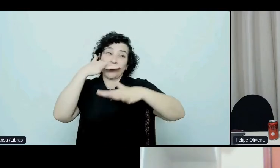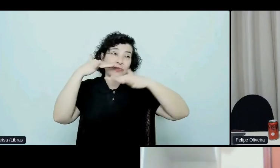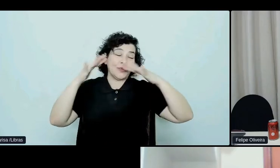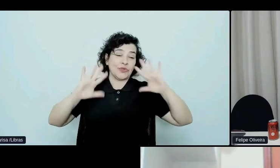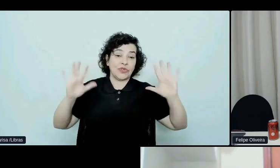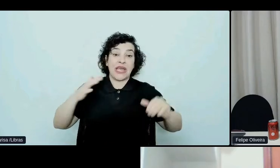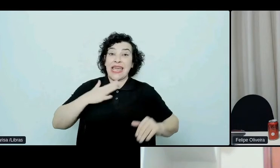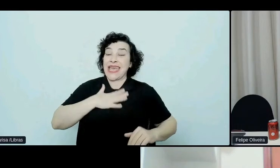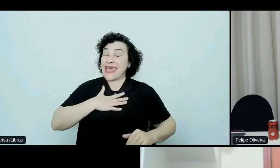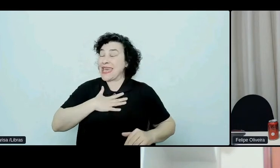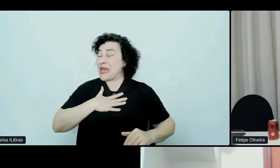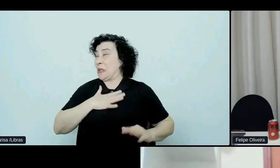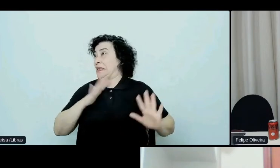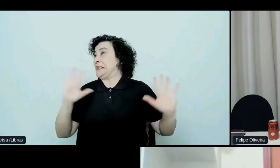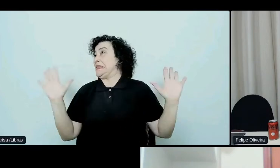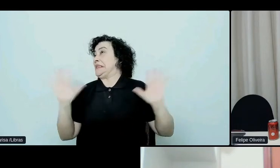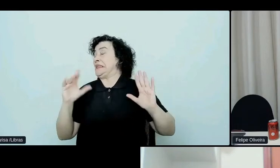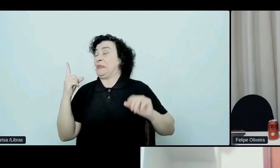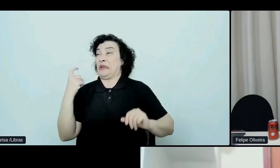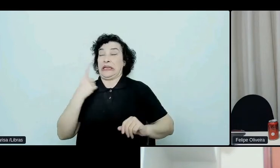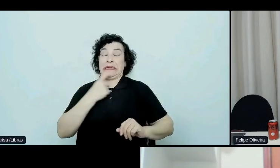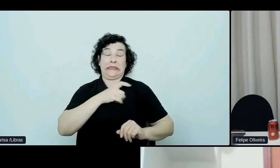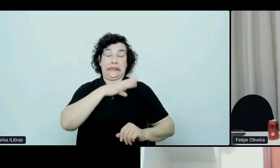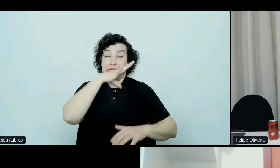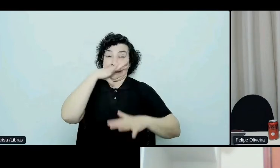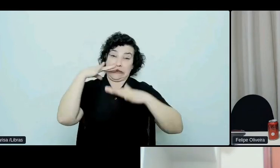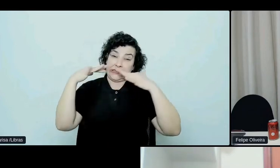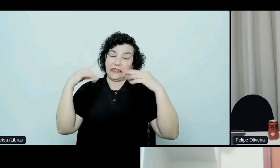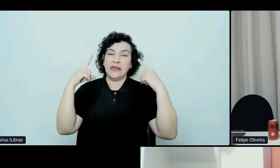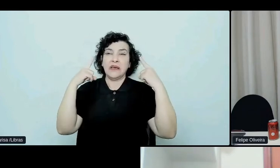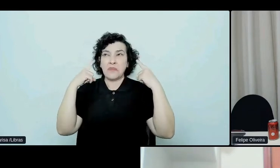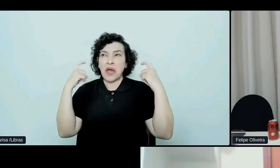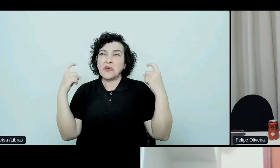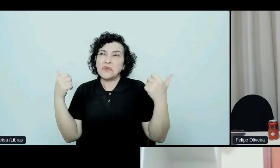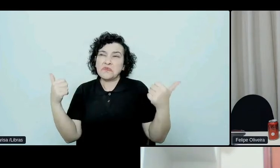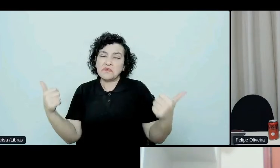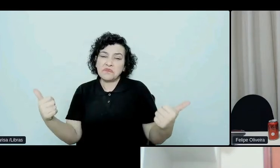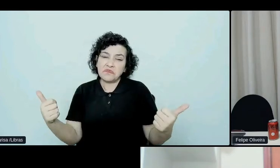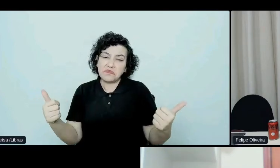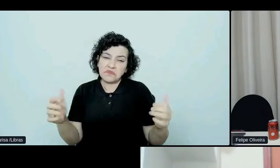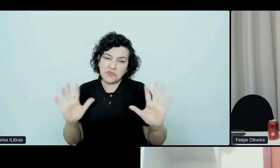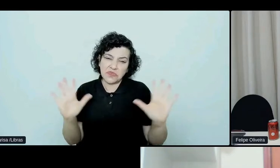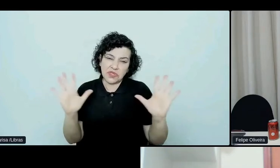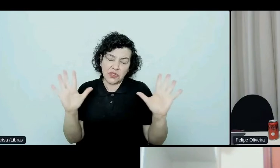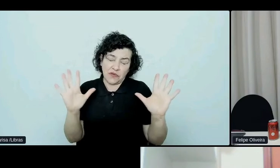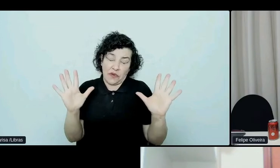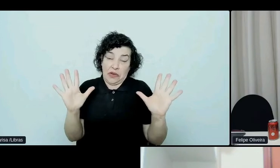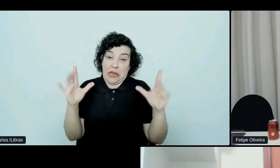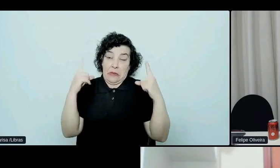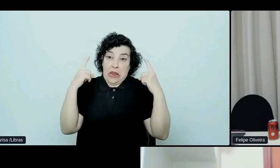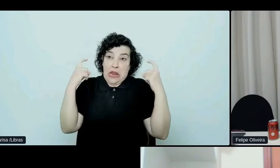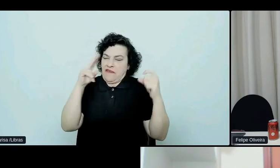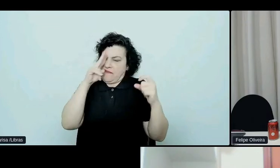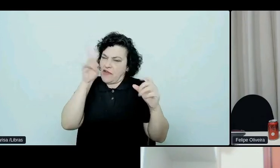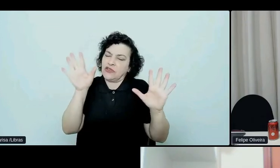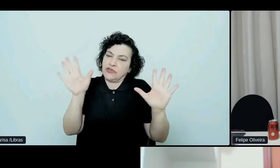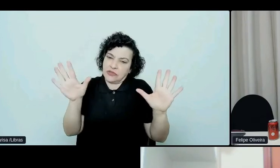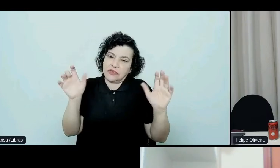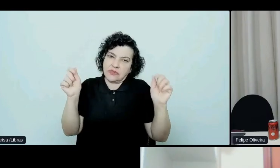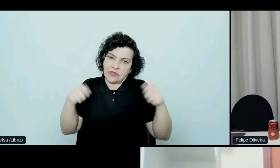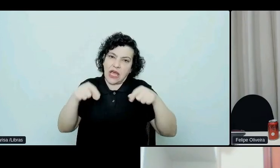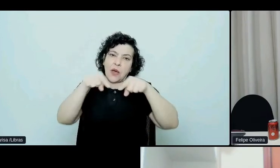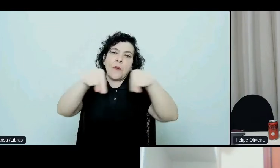um local de trabalho, porque mesmo sendo autista, tem aquele que suporta barulho, tá ok, mas